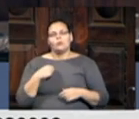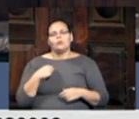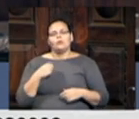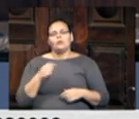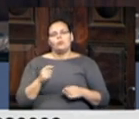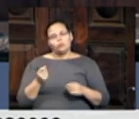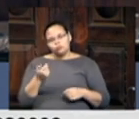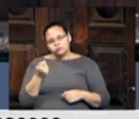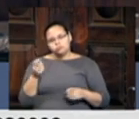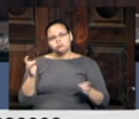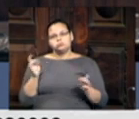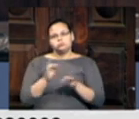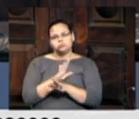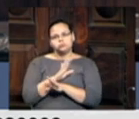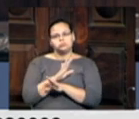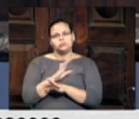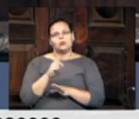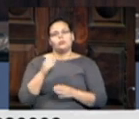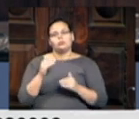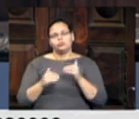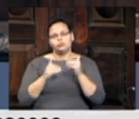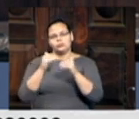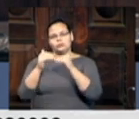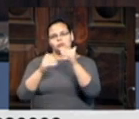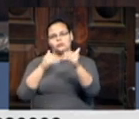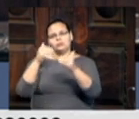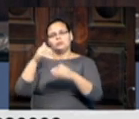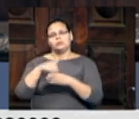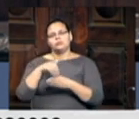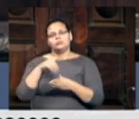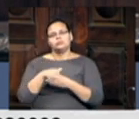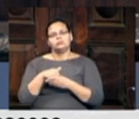que encerrado o processo eleitoral,